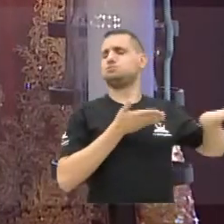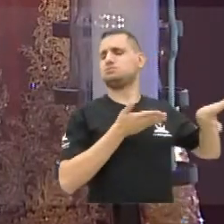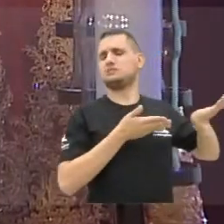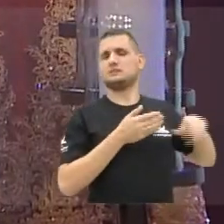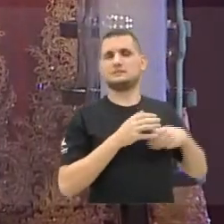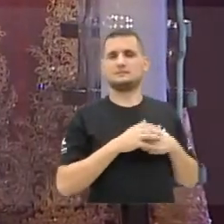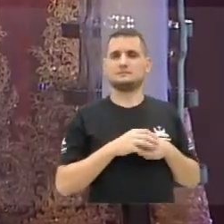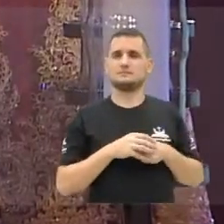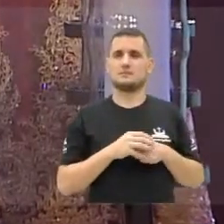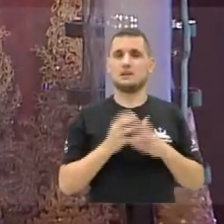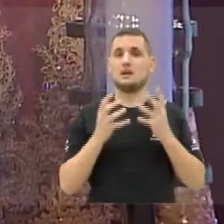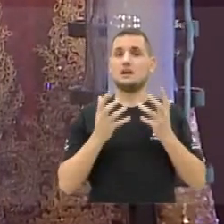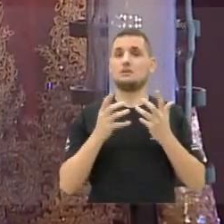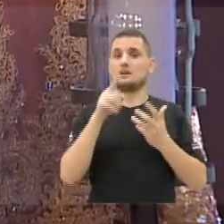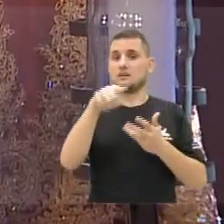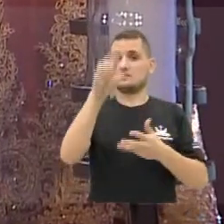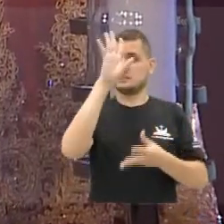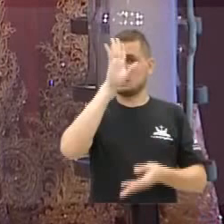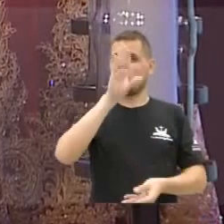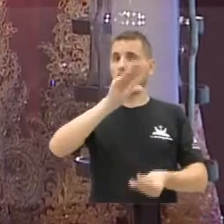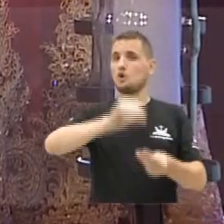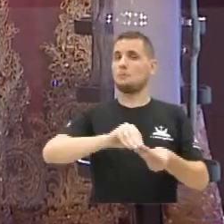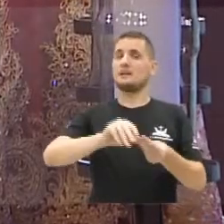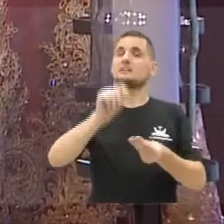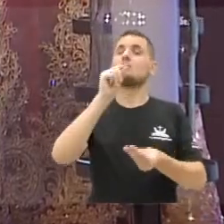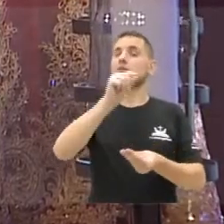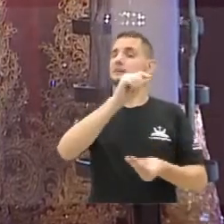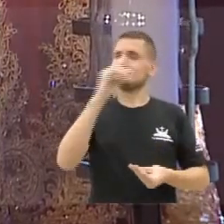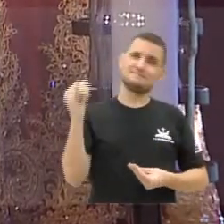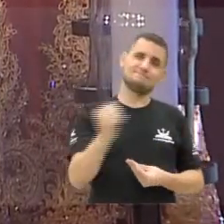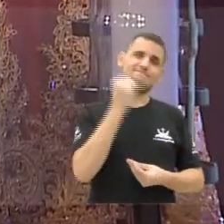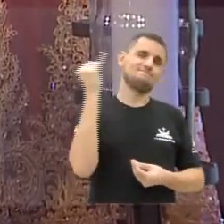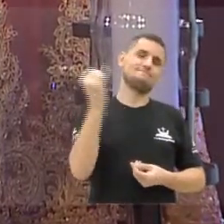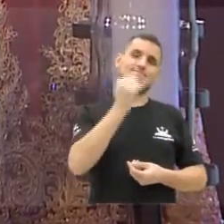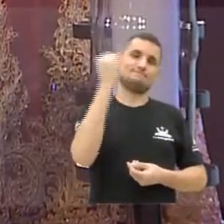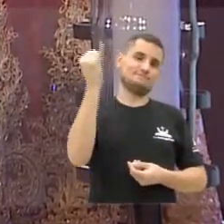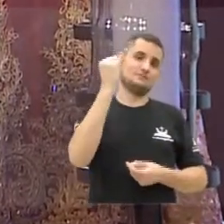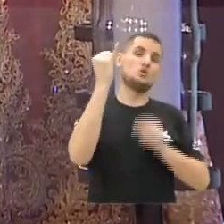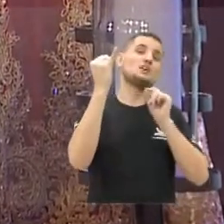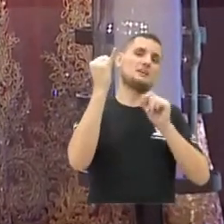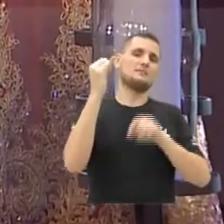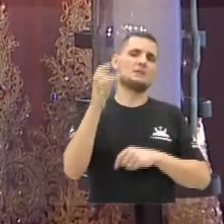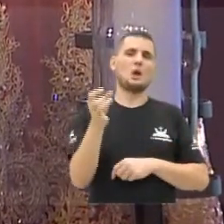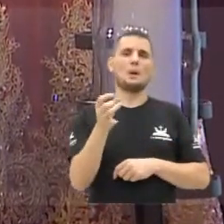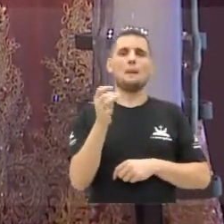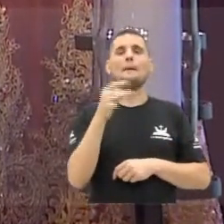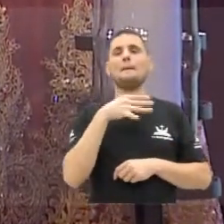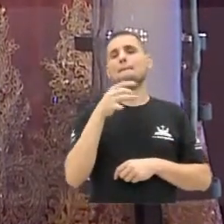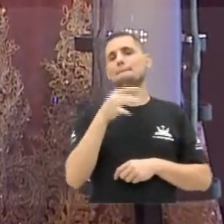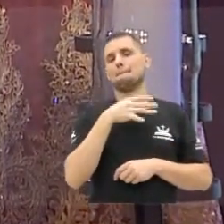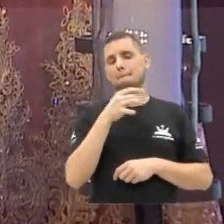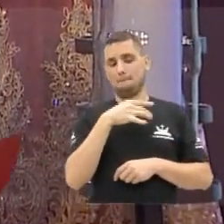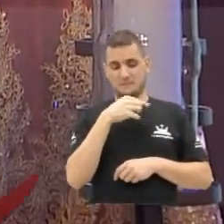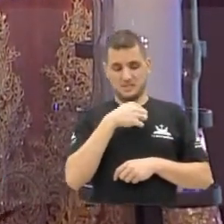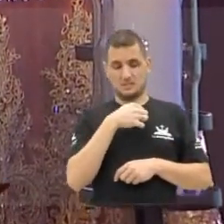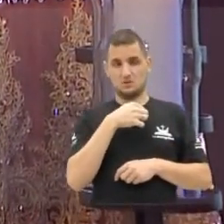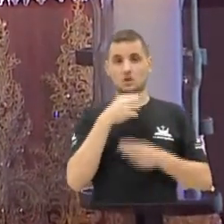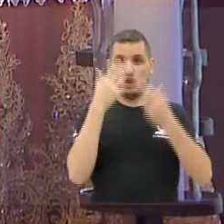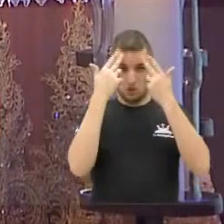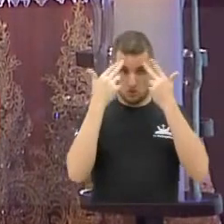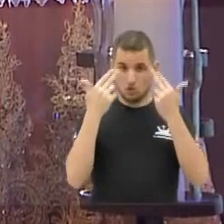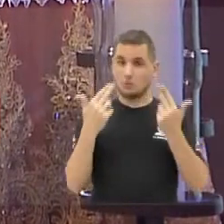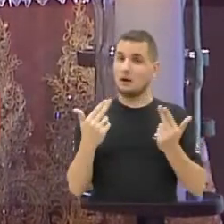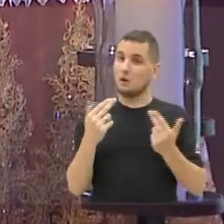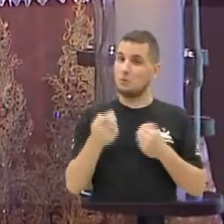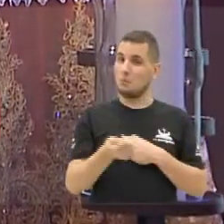Eu quero que você entenda uma coisa muito importante, meu irmão, minha irmã, o medo é normal até o ponto